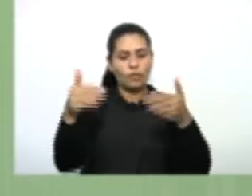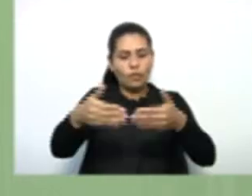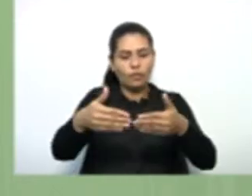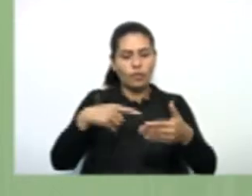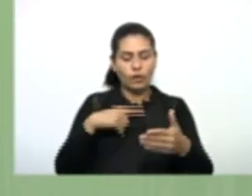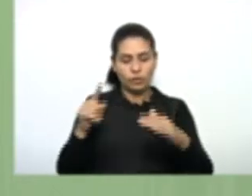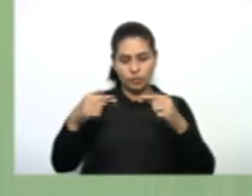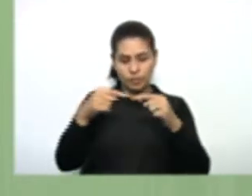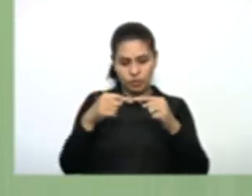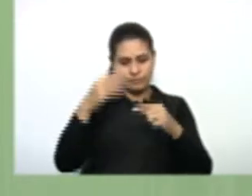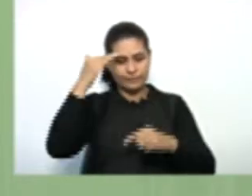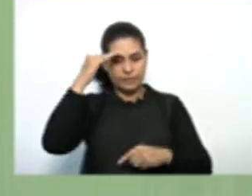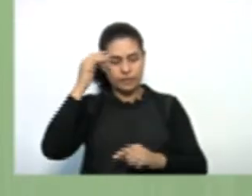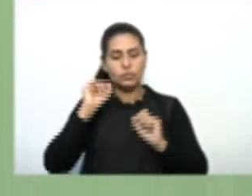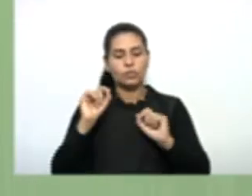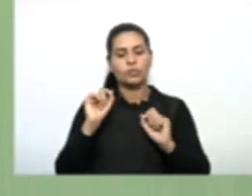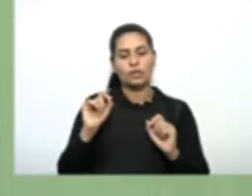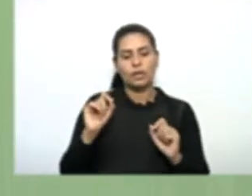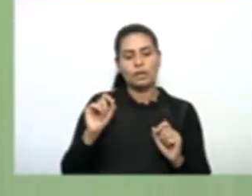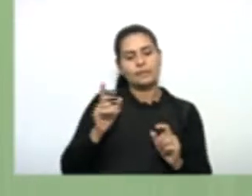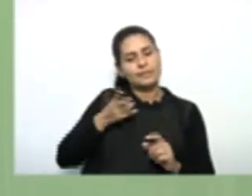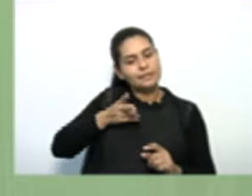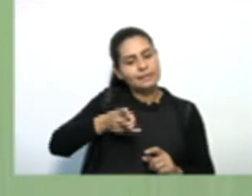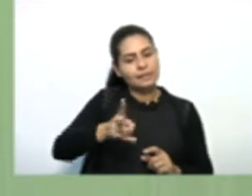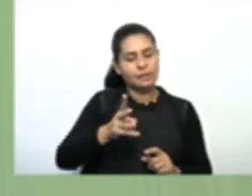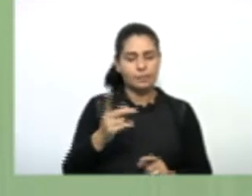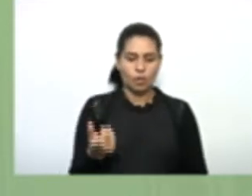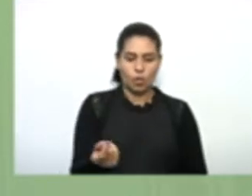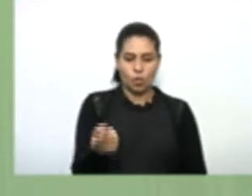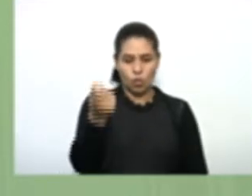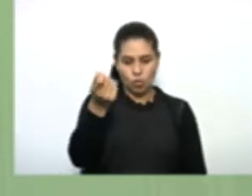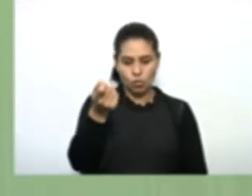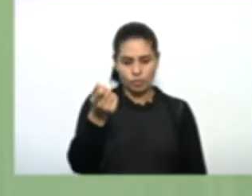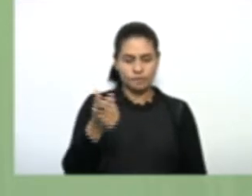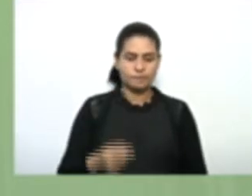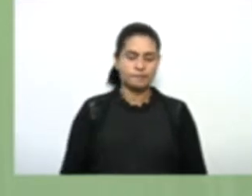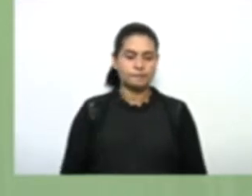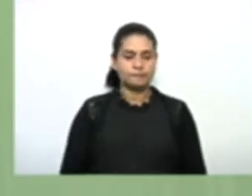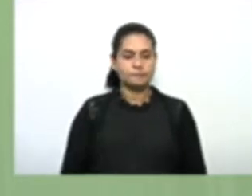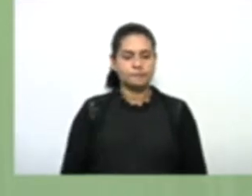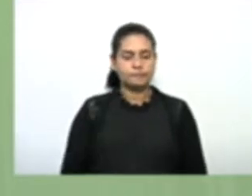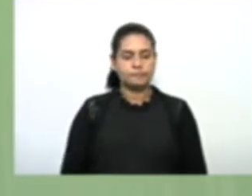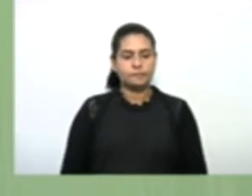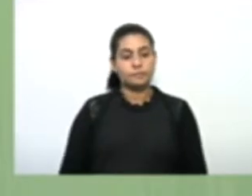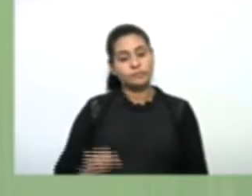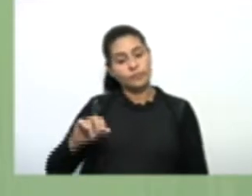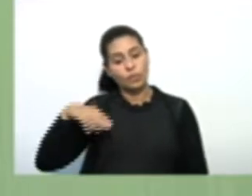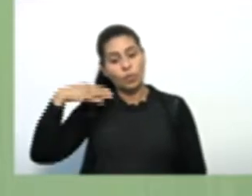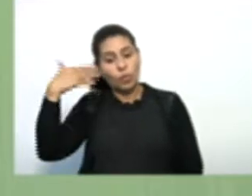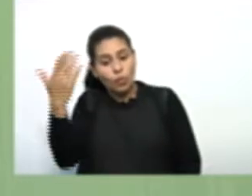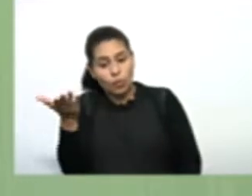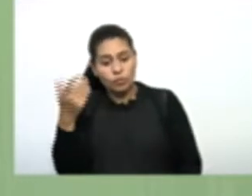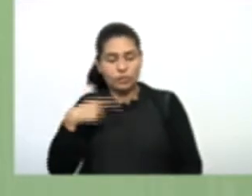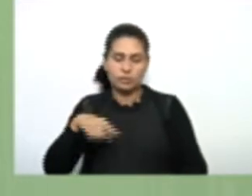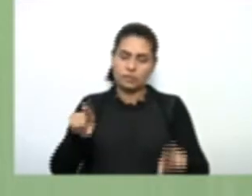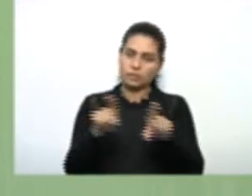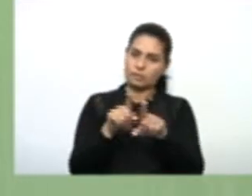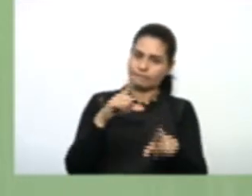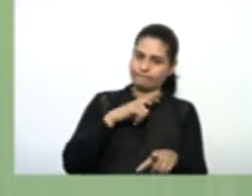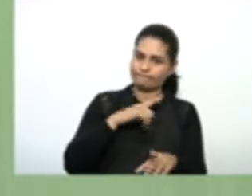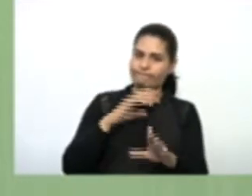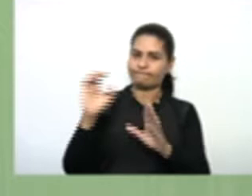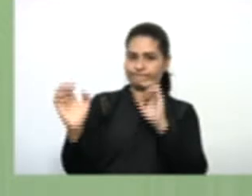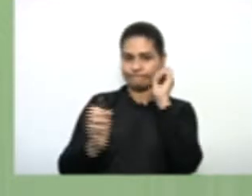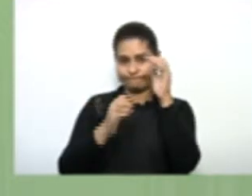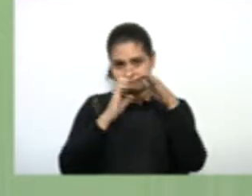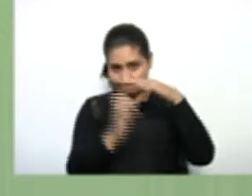nesse objetivo e compreender. O objetivo sempre vai ser a obtenção de lucro. Por outro lado, existem